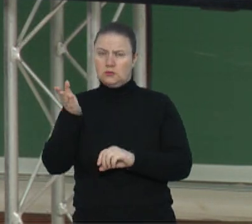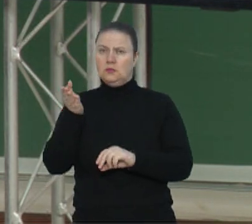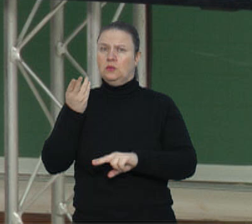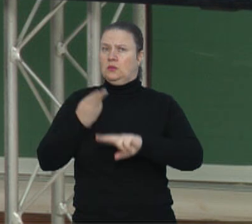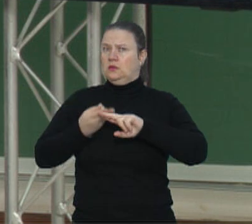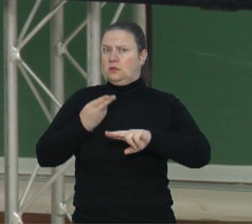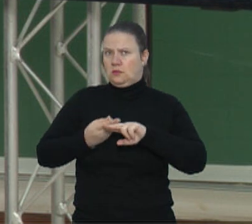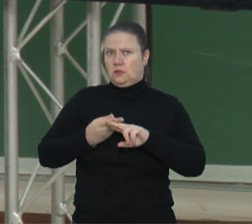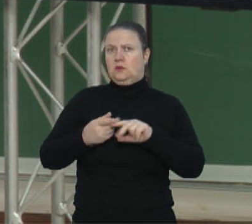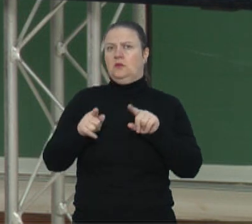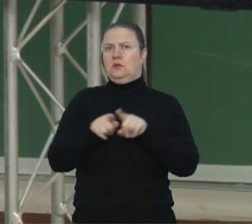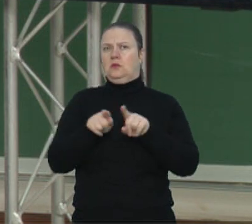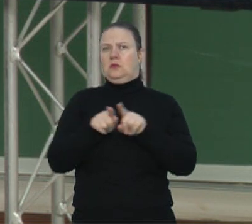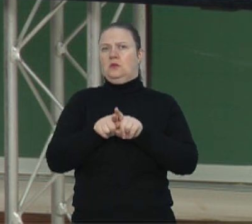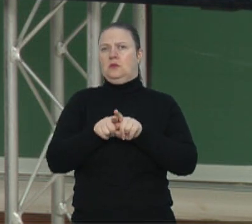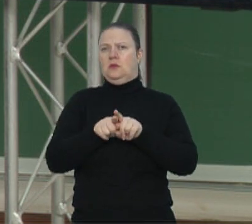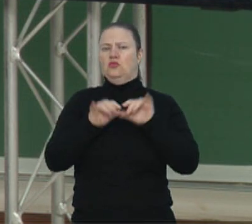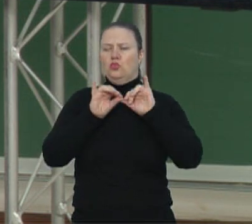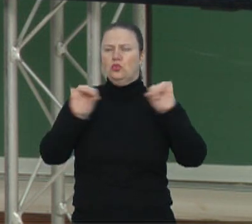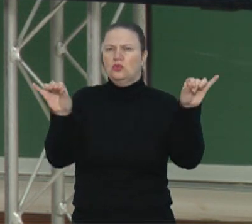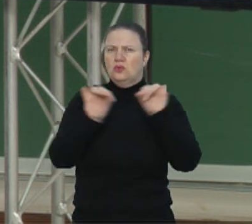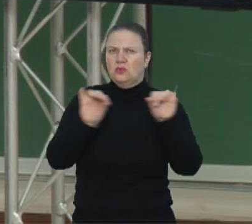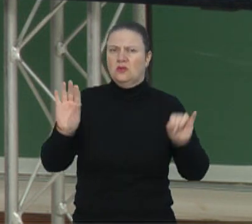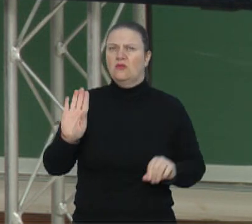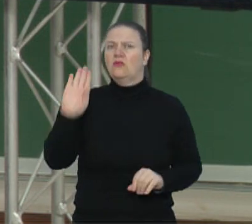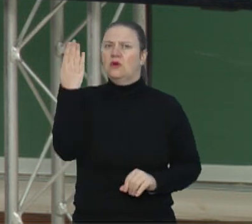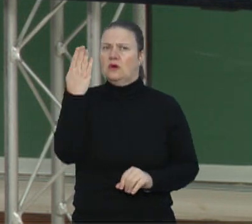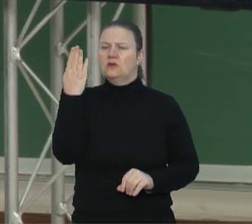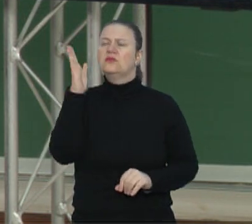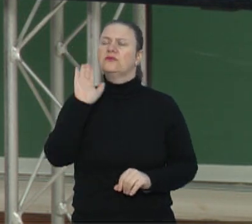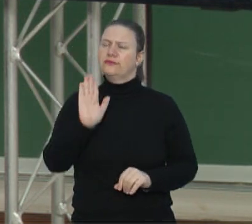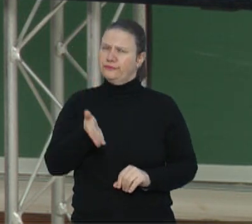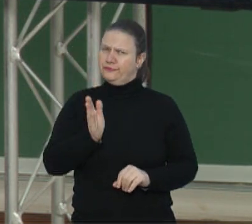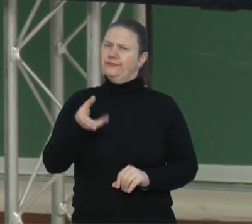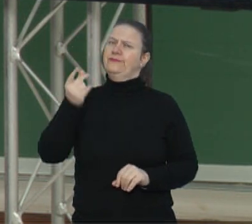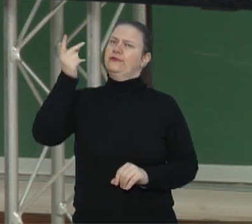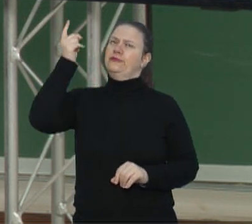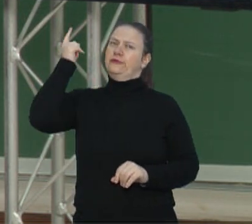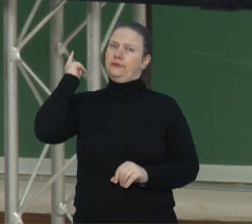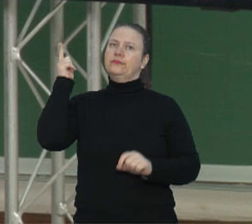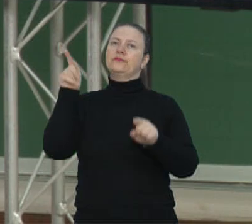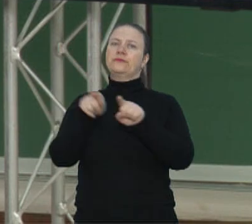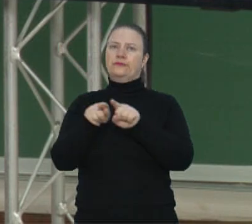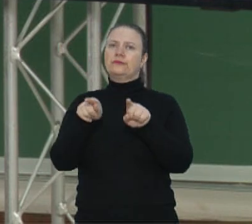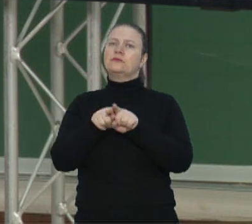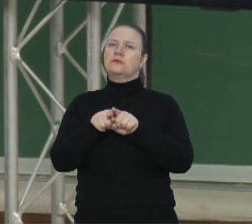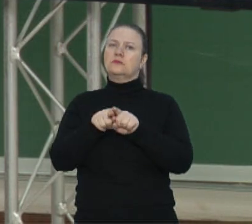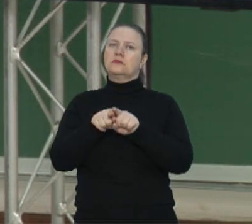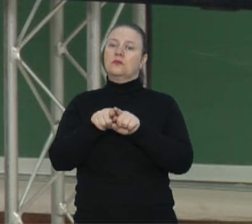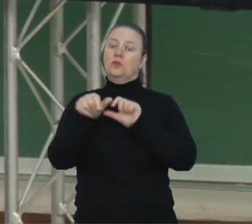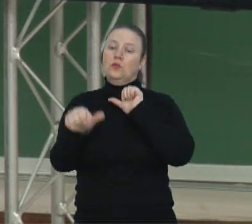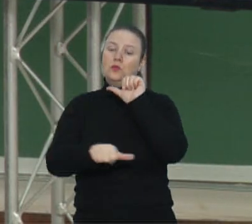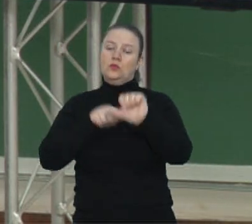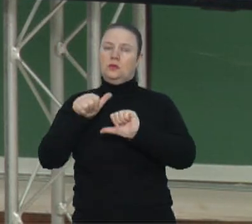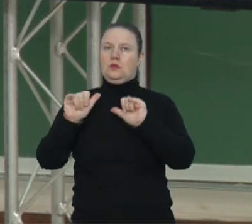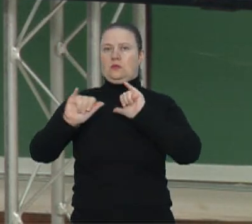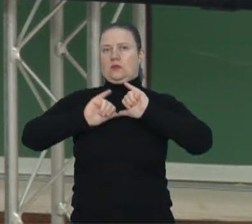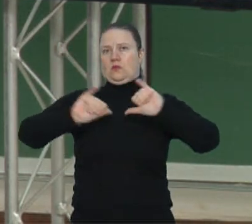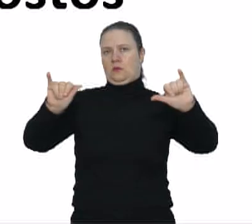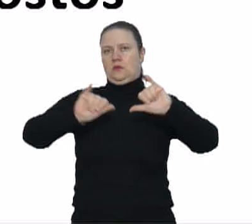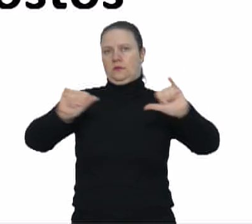exemplo, as fake news na época já existiam, porque se modificava a fotografia, se modificava a informação.